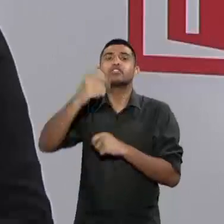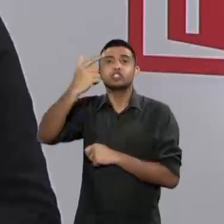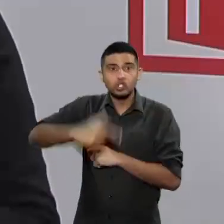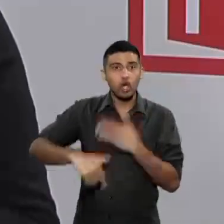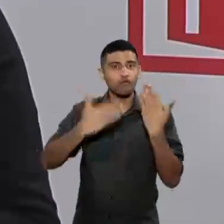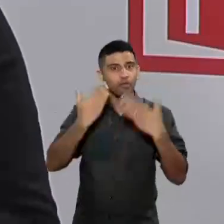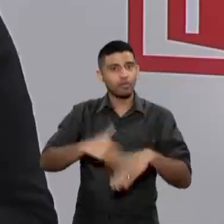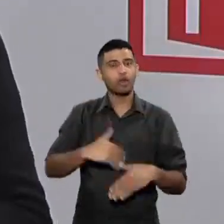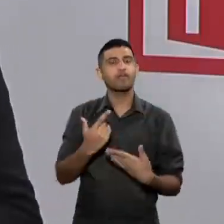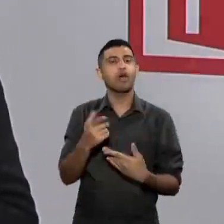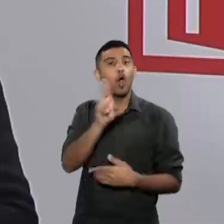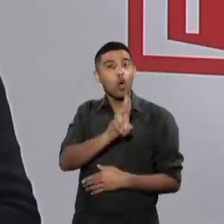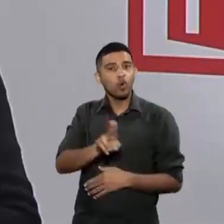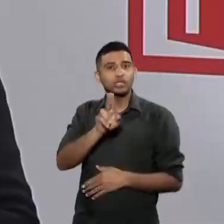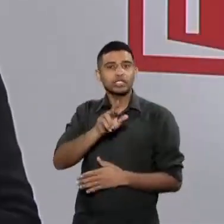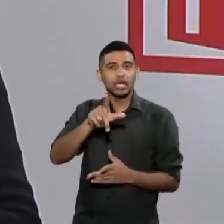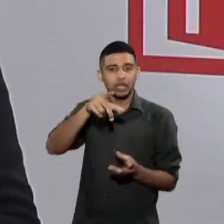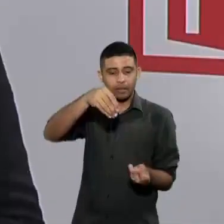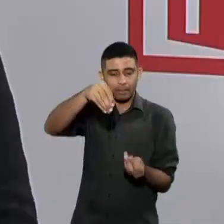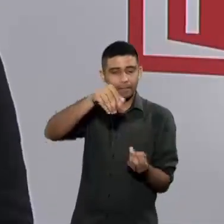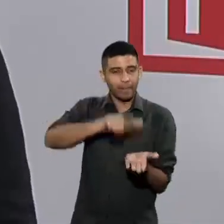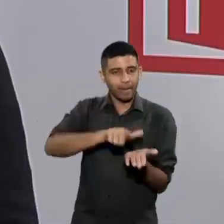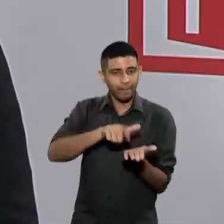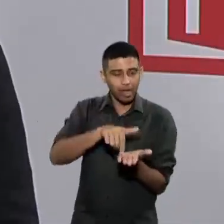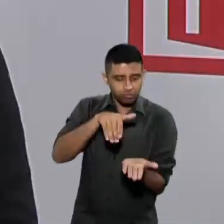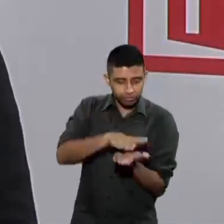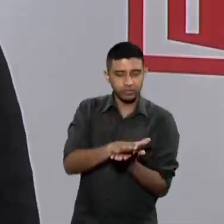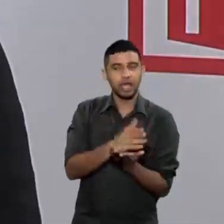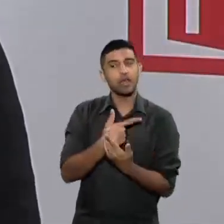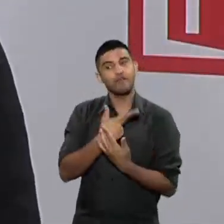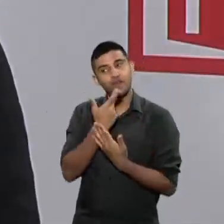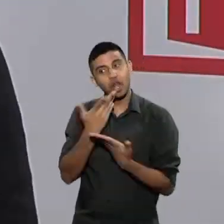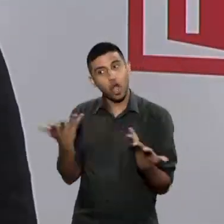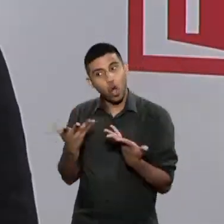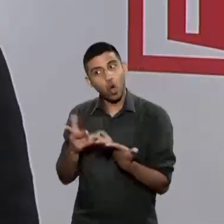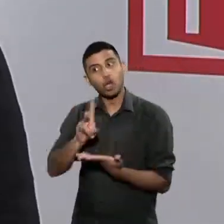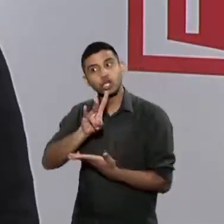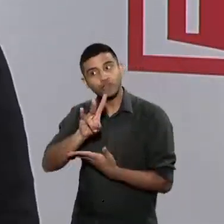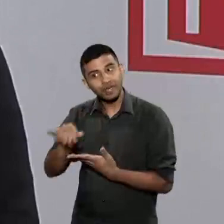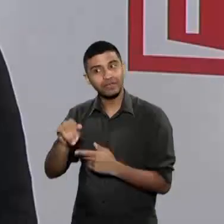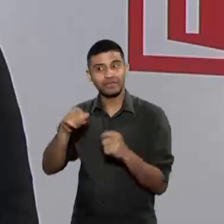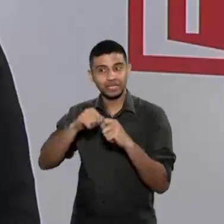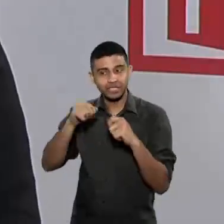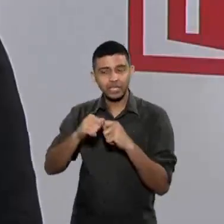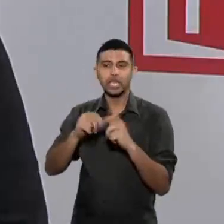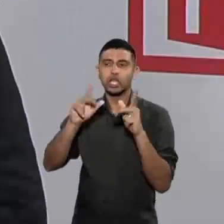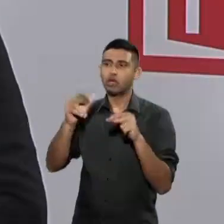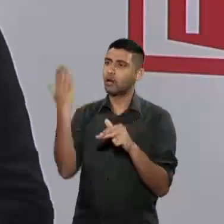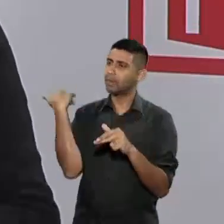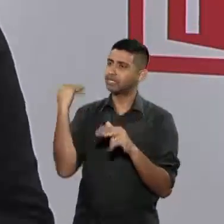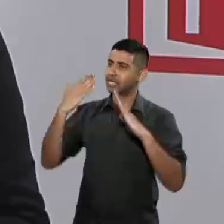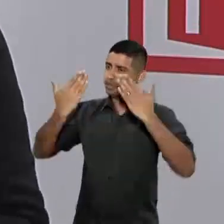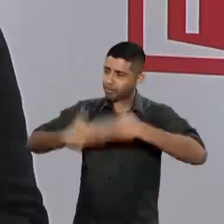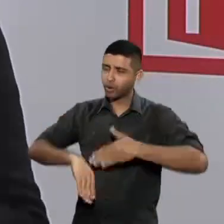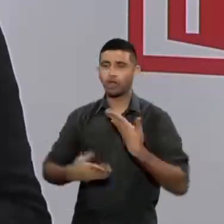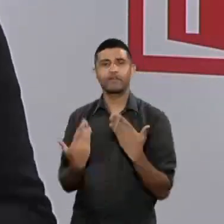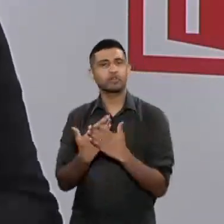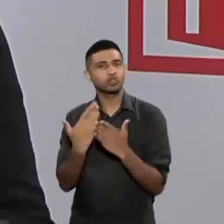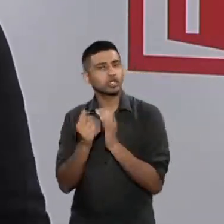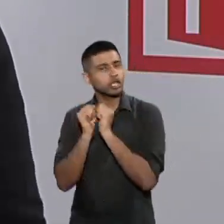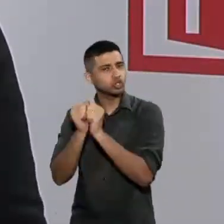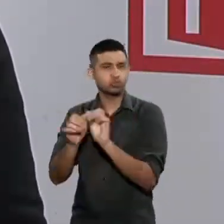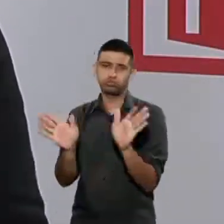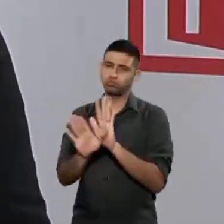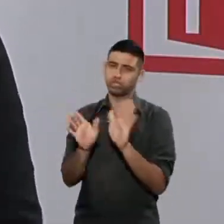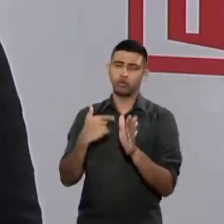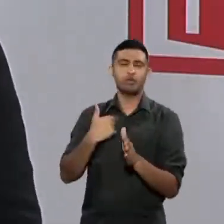lâmina. Só que isso se deu depois de 15 dias. E eu falei, Karina, você vai fazer hoje, será a mesma prova e tal. Não estudei com ela porque eu queria